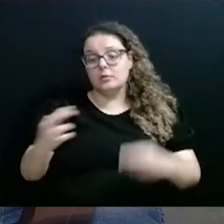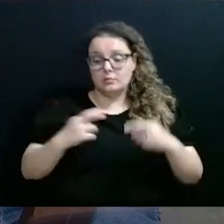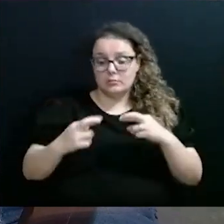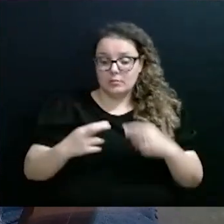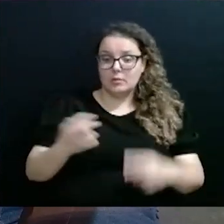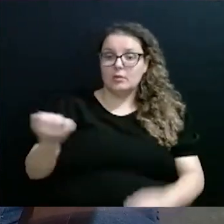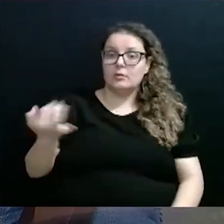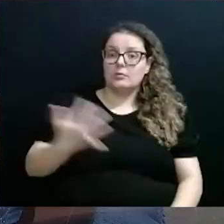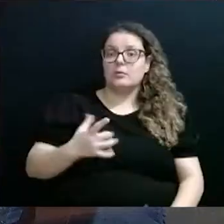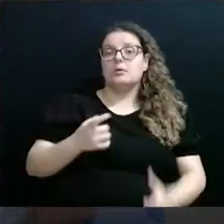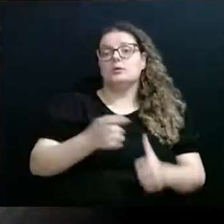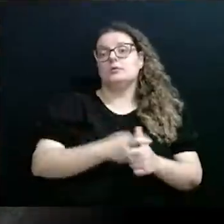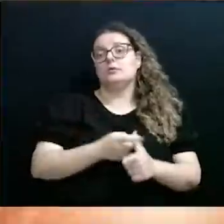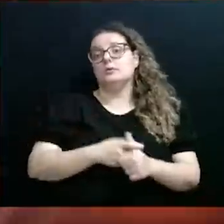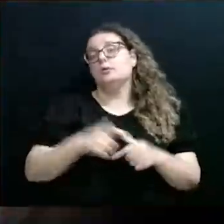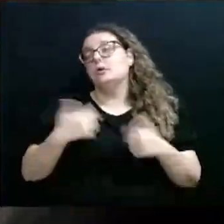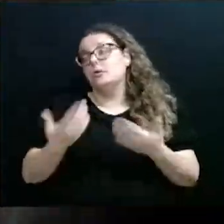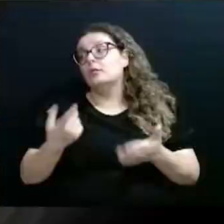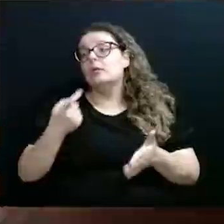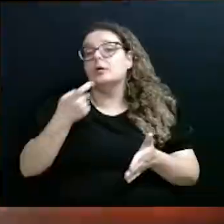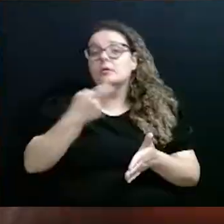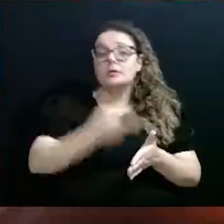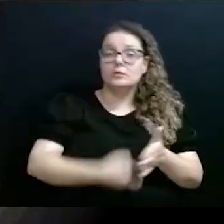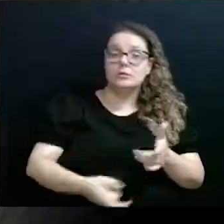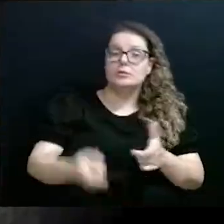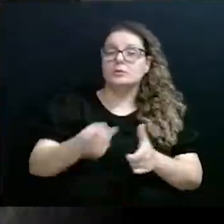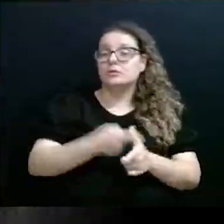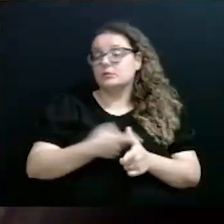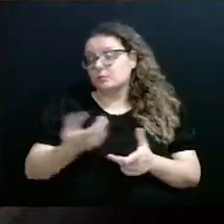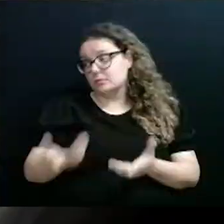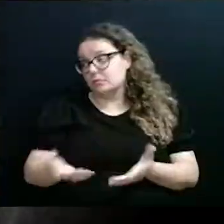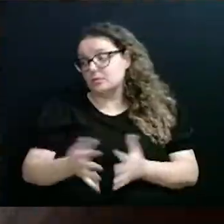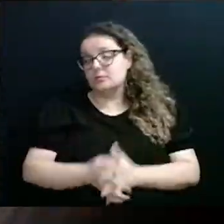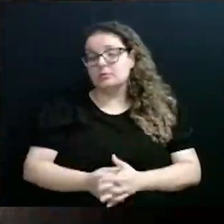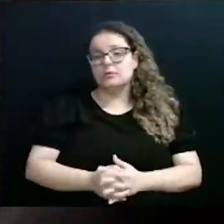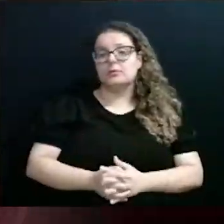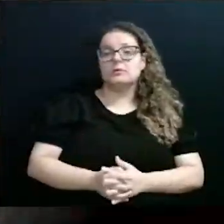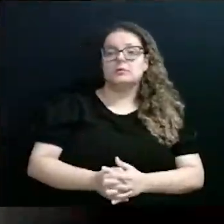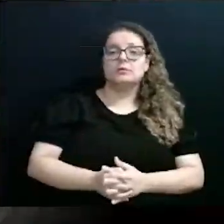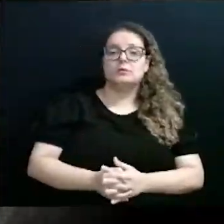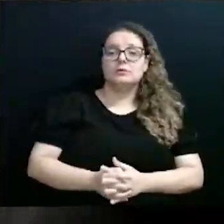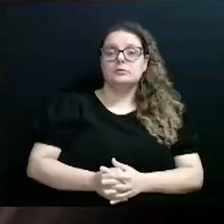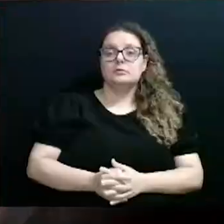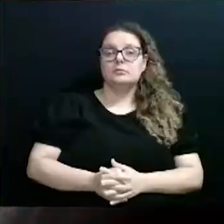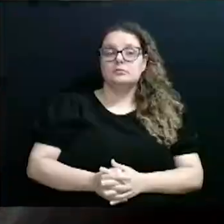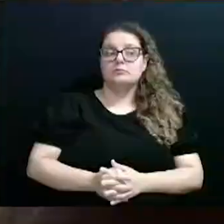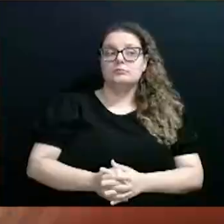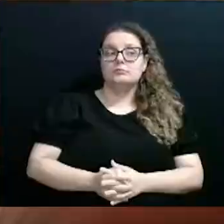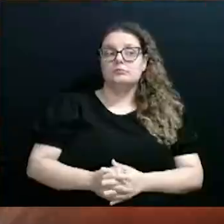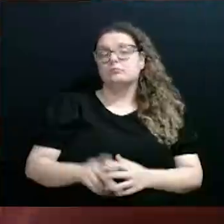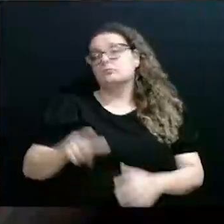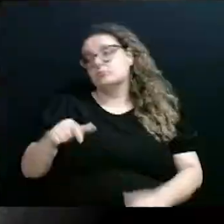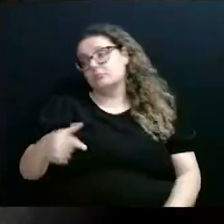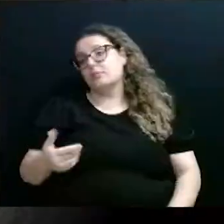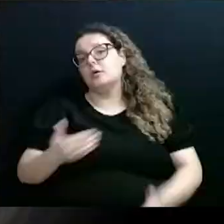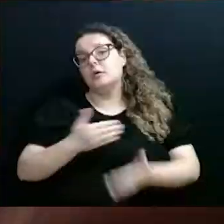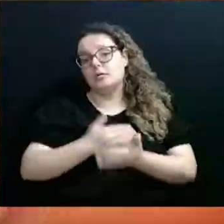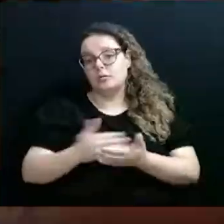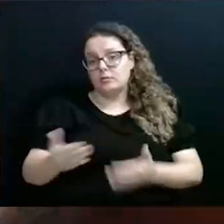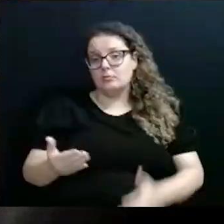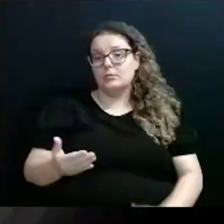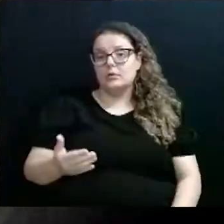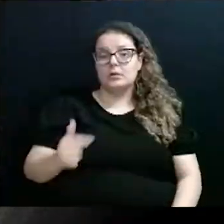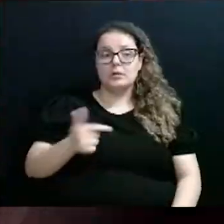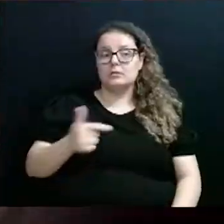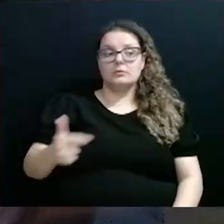o quanto está devendo, qual é a taxa que está devendo, e eventualmente assim, começar o ano sem